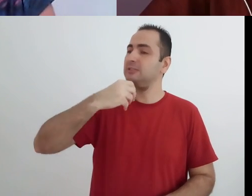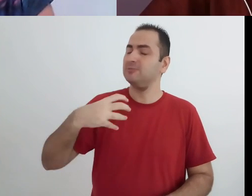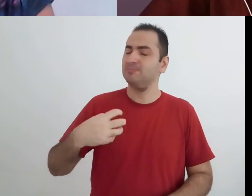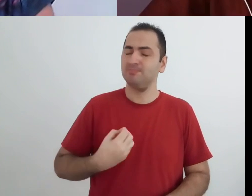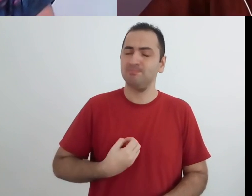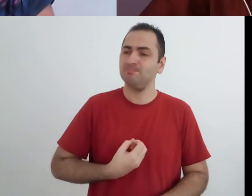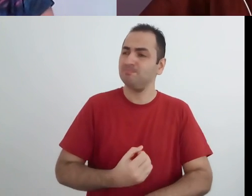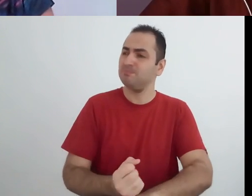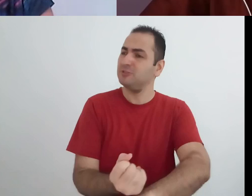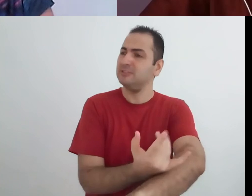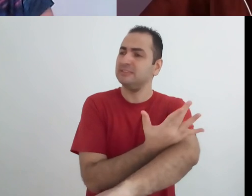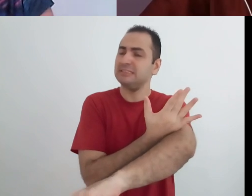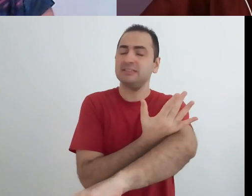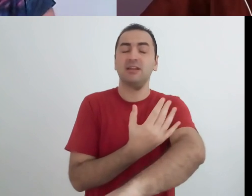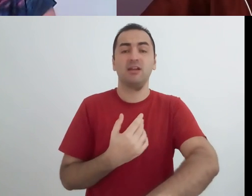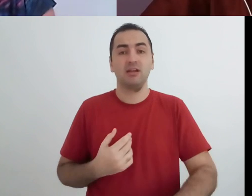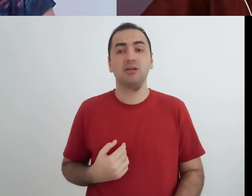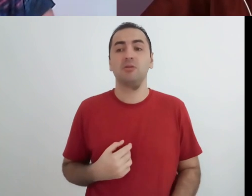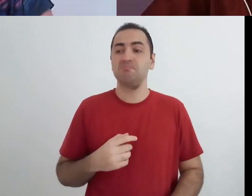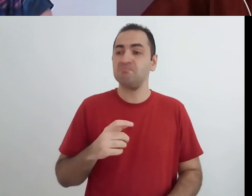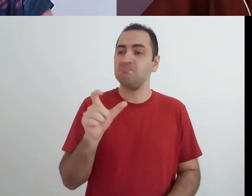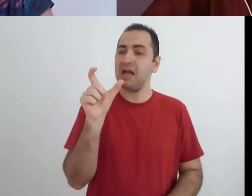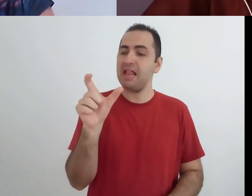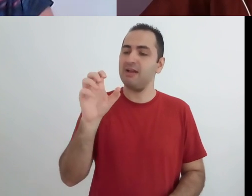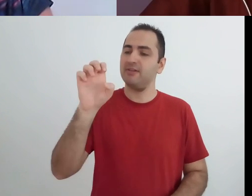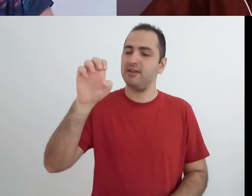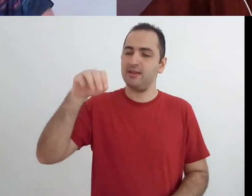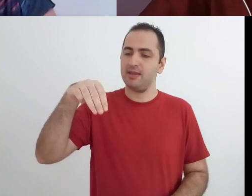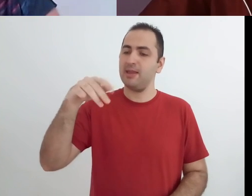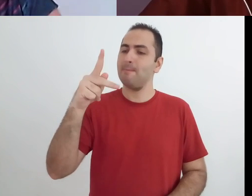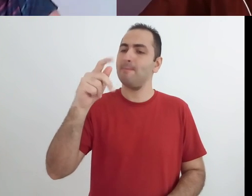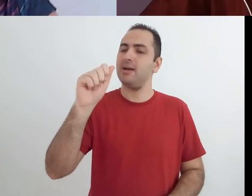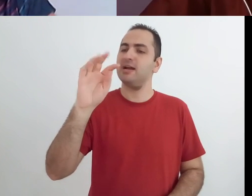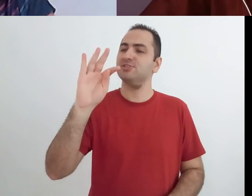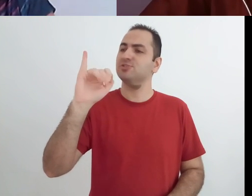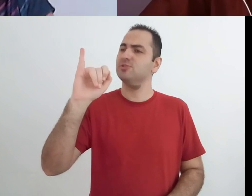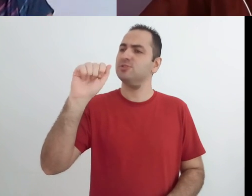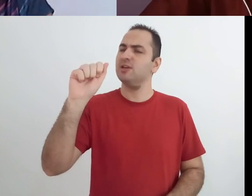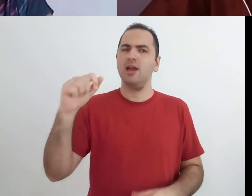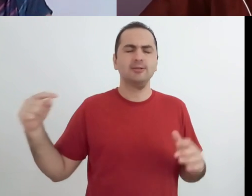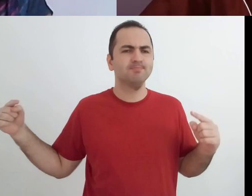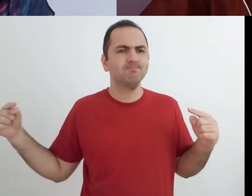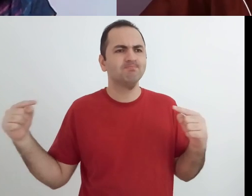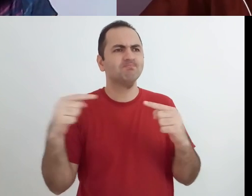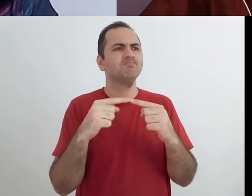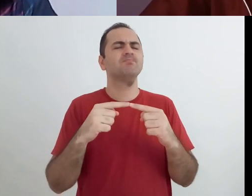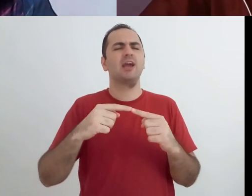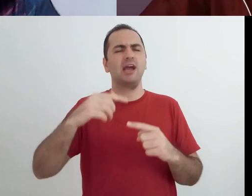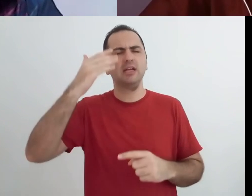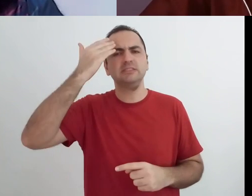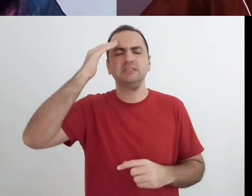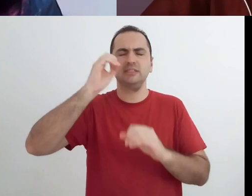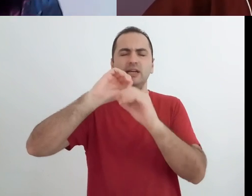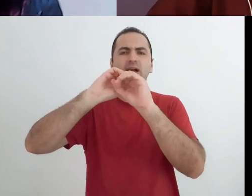entender mais plenamente essa palavra. Então, acho que tem coisas que realmente a gente aprende muito. A